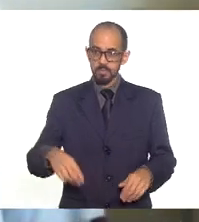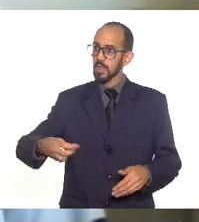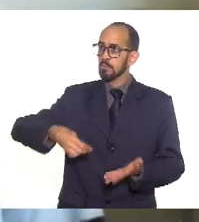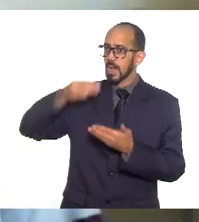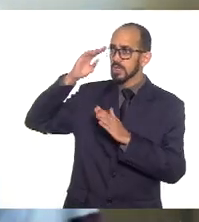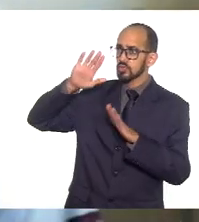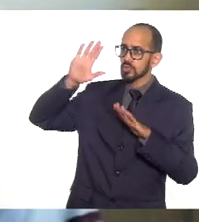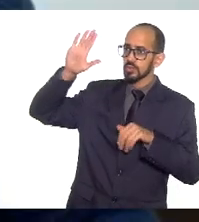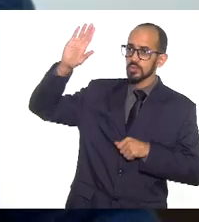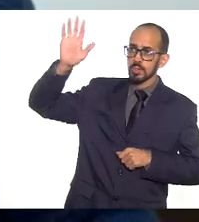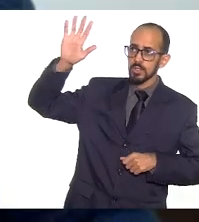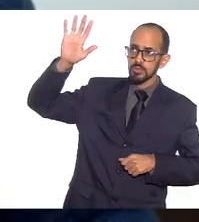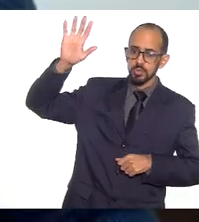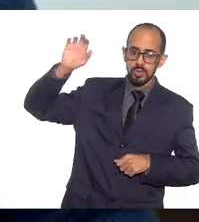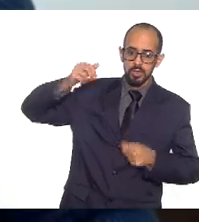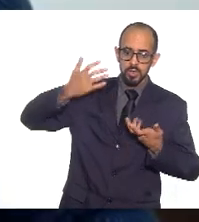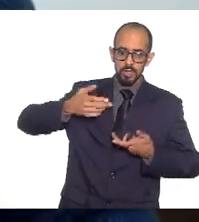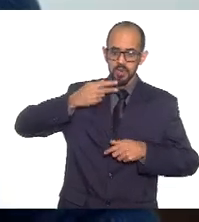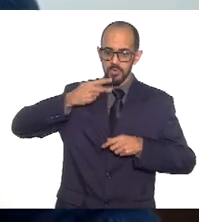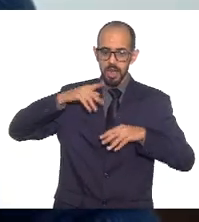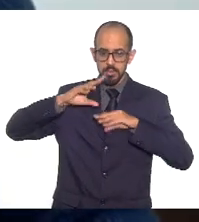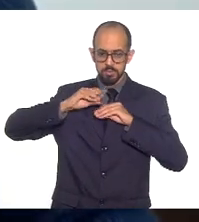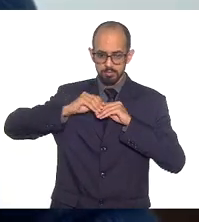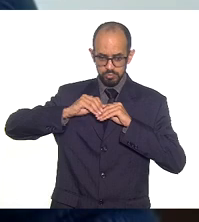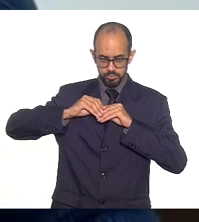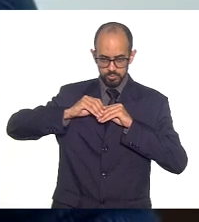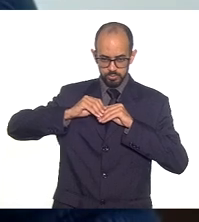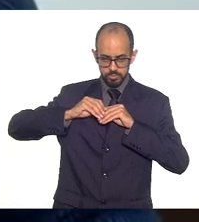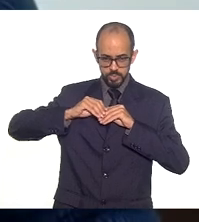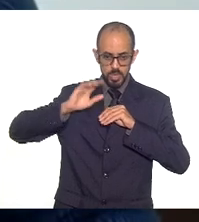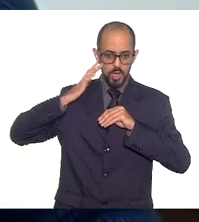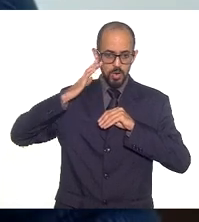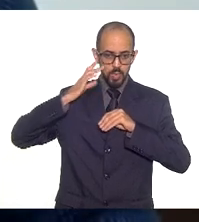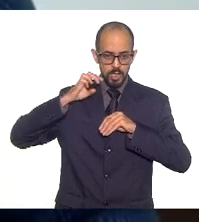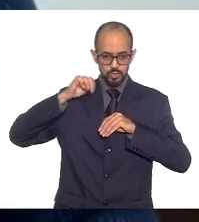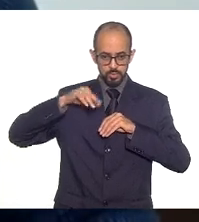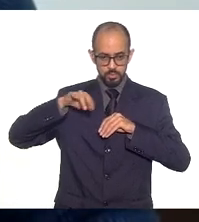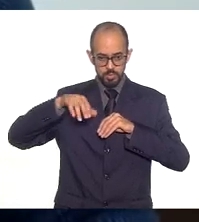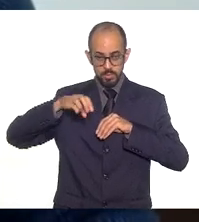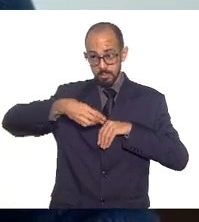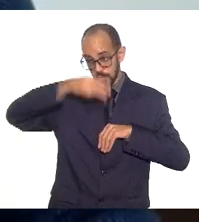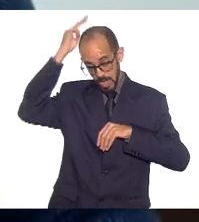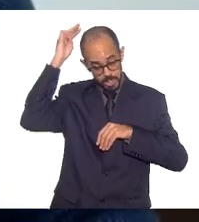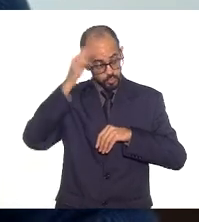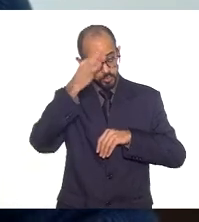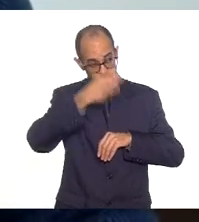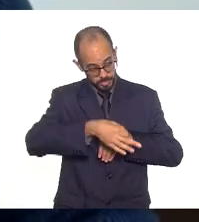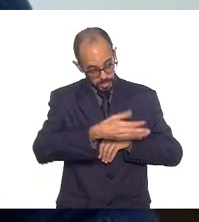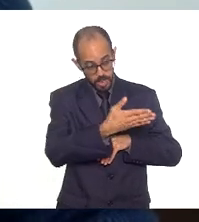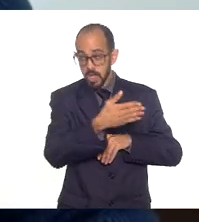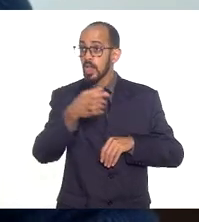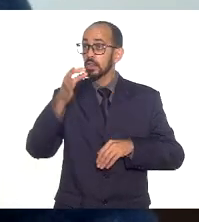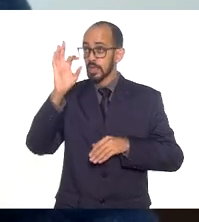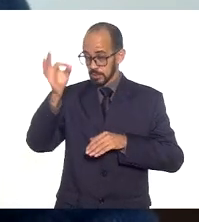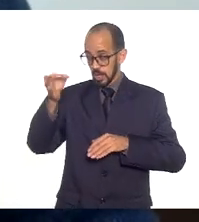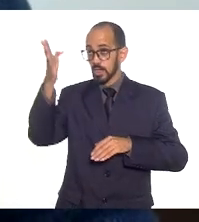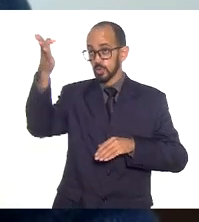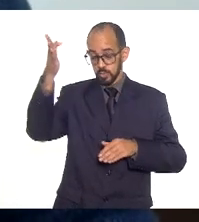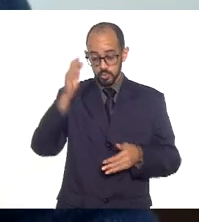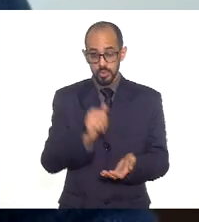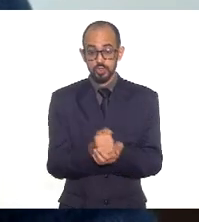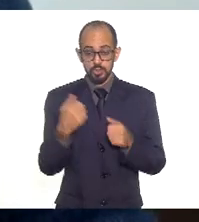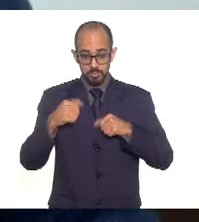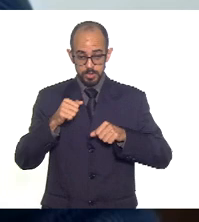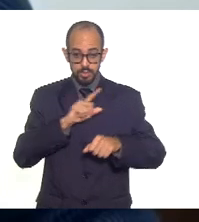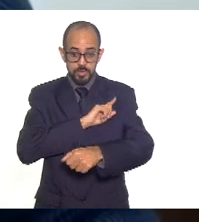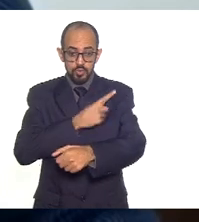2896-2020. Ok. Deputado Márcio, eu queria fazer um apontamento aqui muito breve. Primeiro que eu acho que o encanamento do Márcio está correto. De fato, a gente tem que fazer um esforço para sintetizar